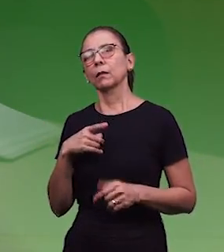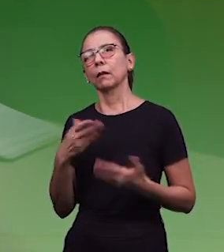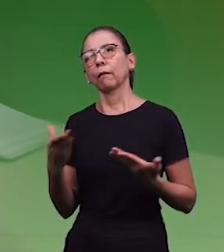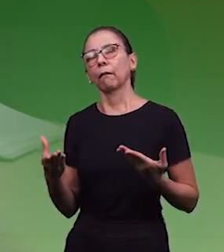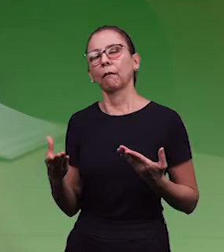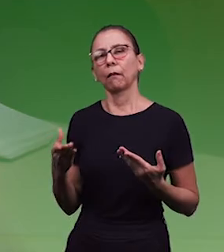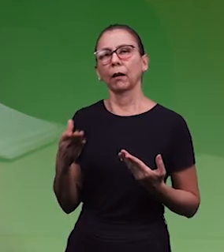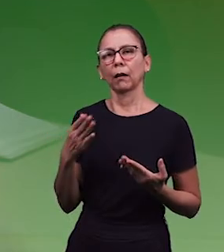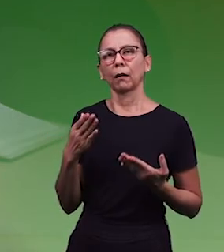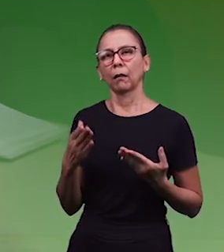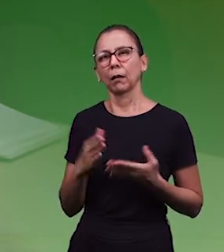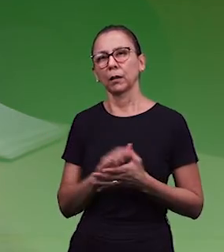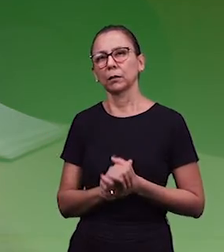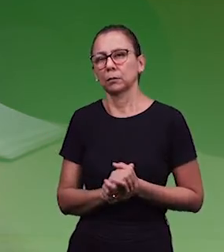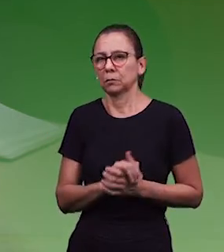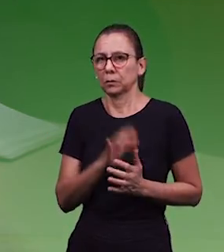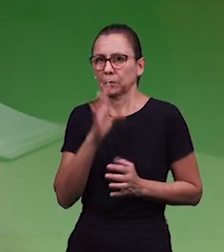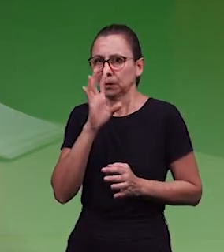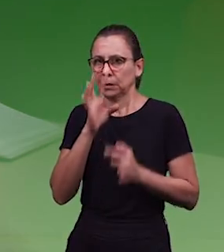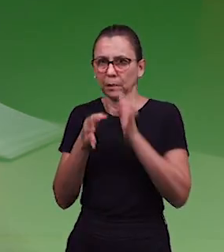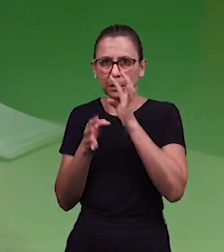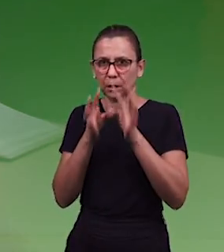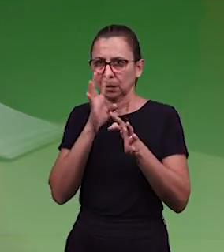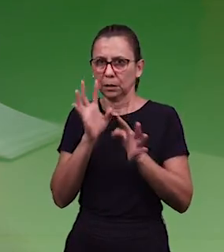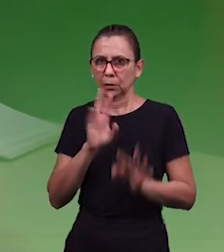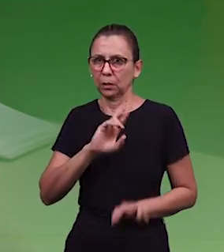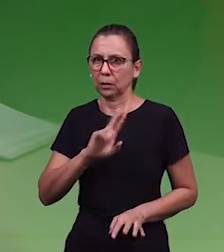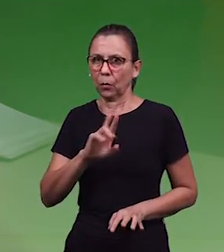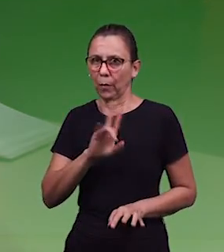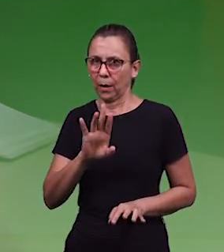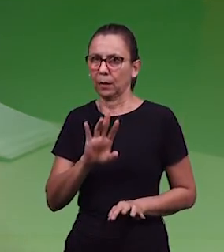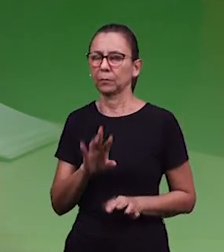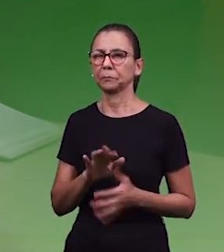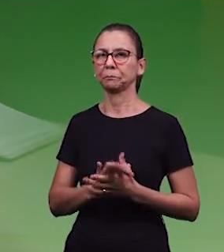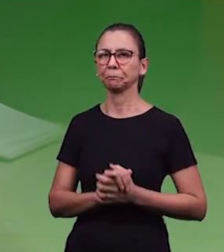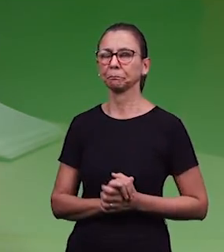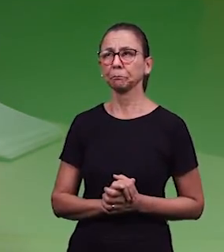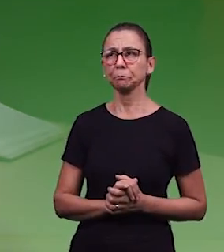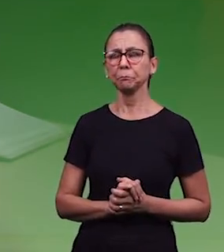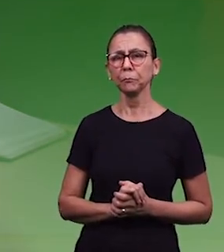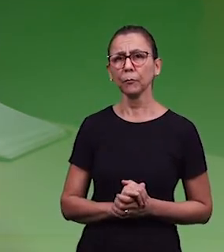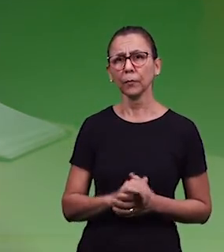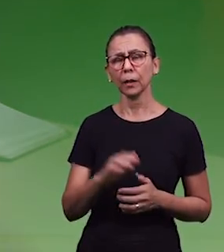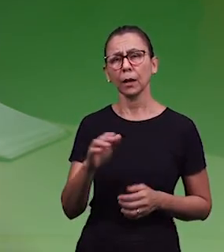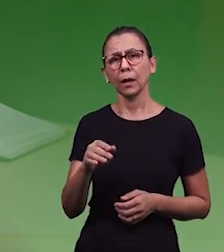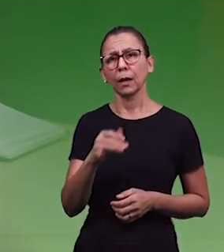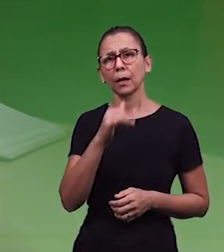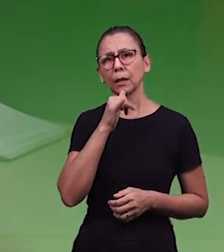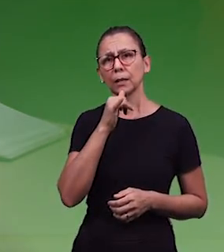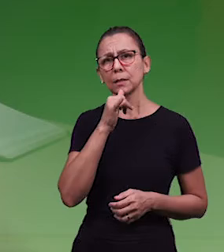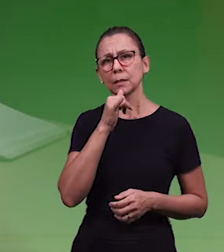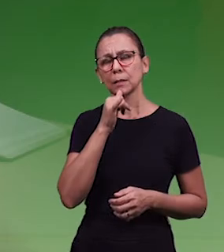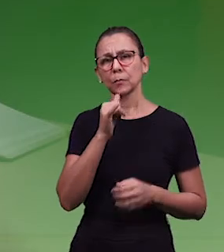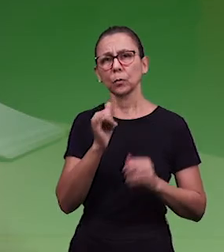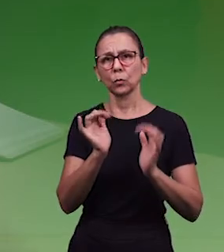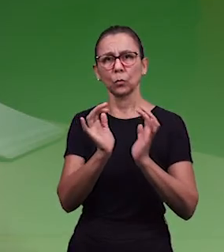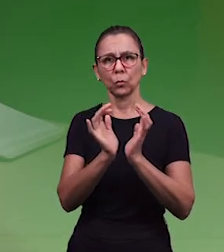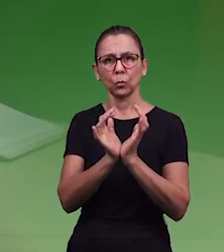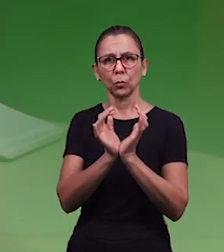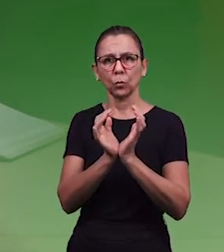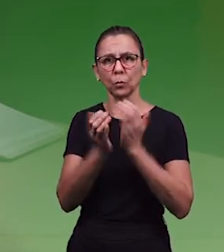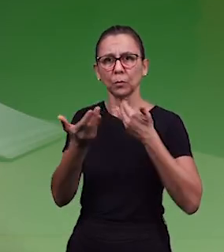estamos aqui tecendo qualquer crítica, mas de células. O grupo de assistência é a